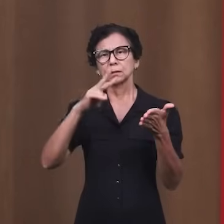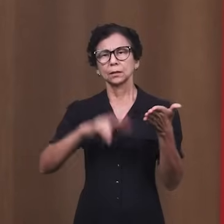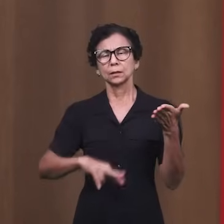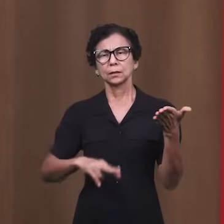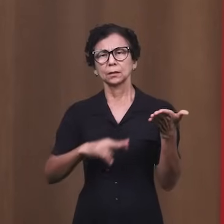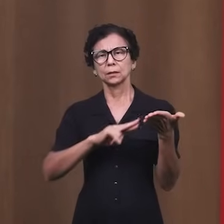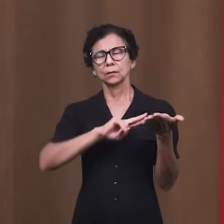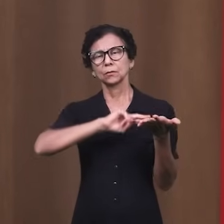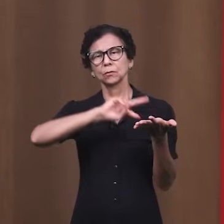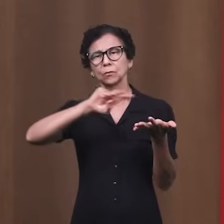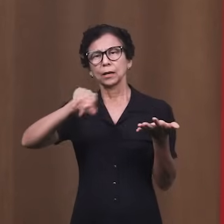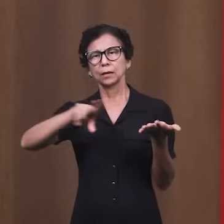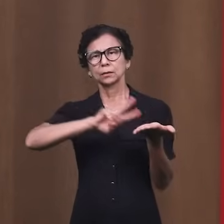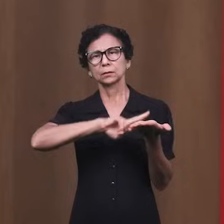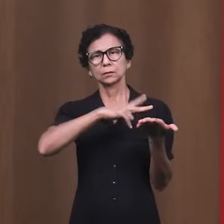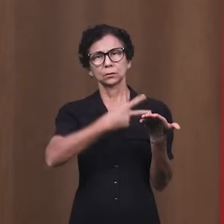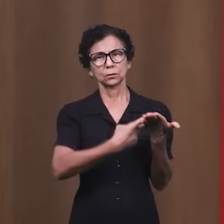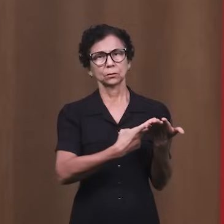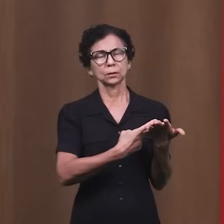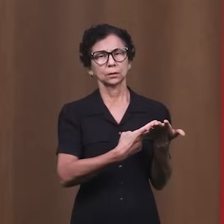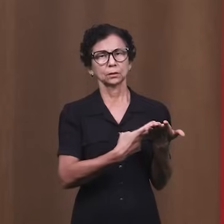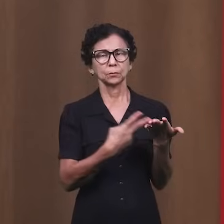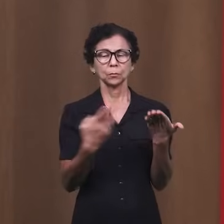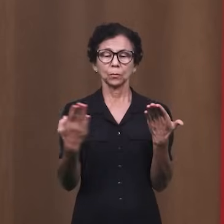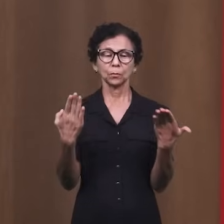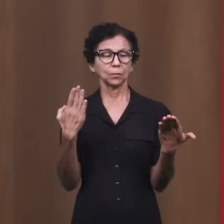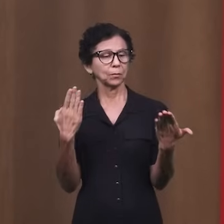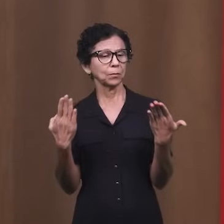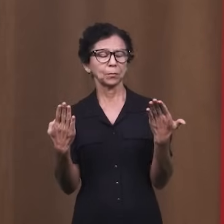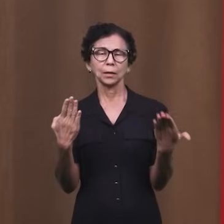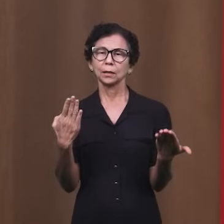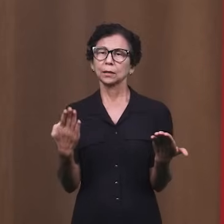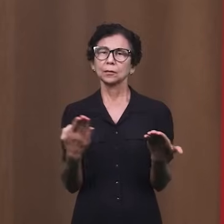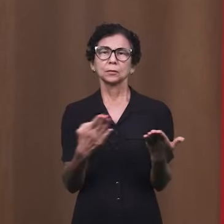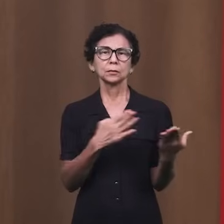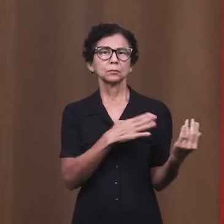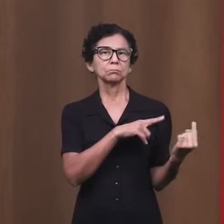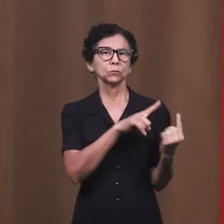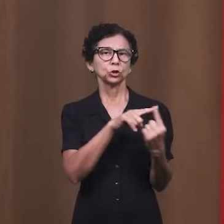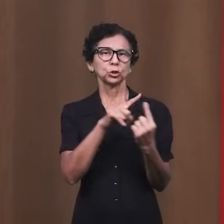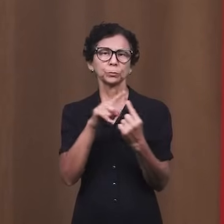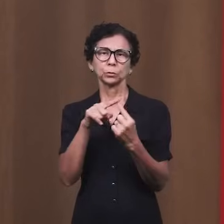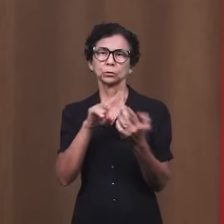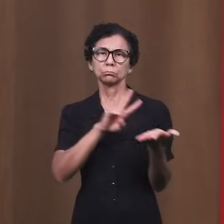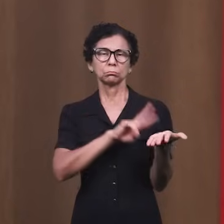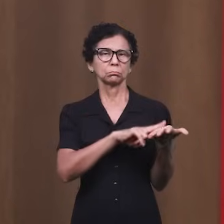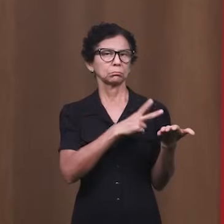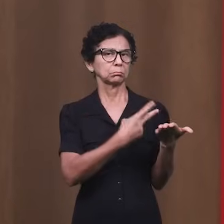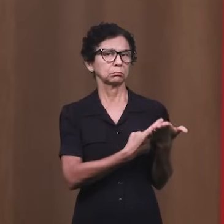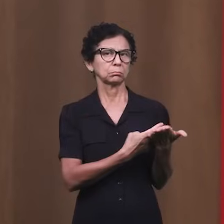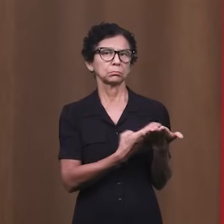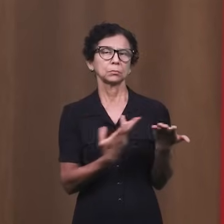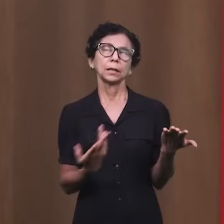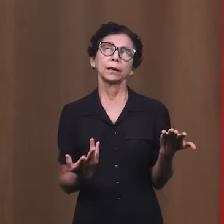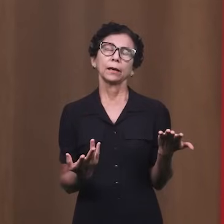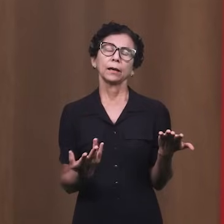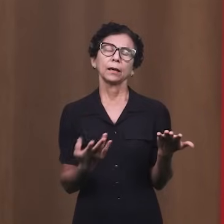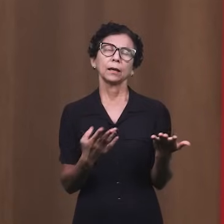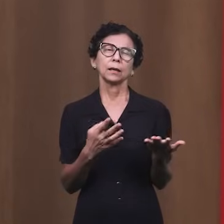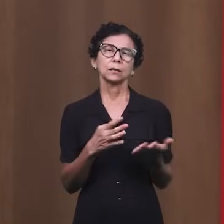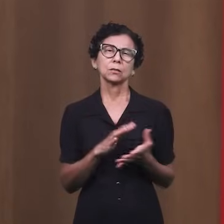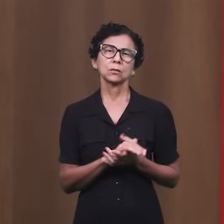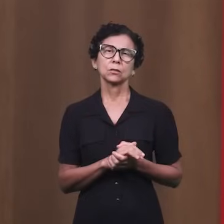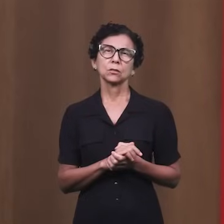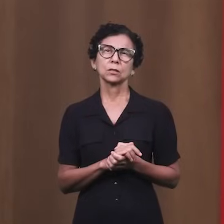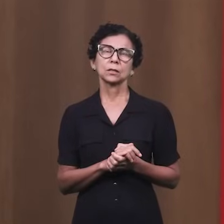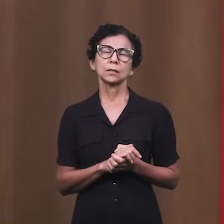texto em várias versões e você pode comparar porque são estilos de tradução eh ouve-se falar